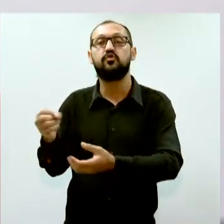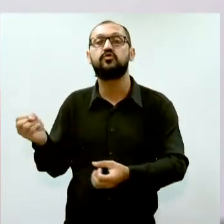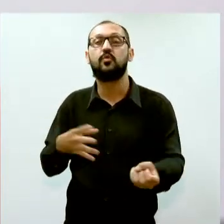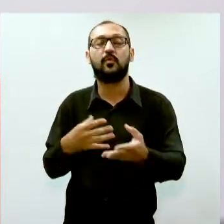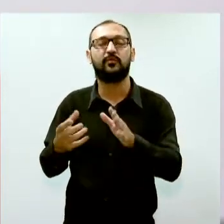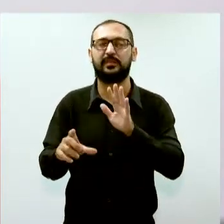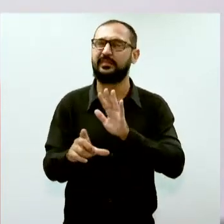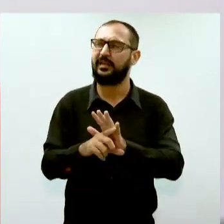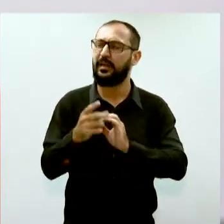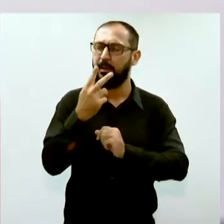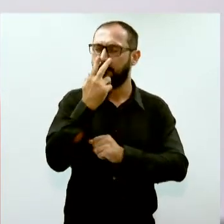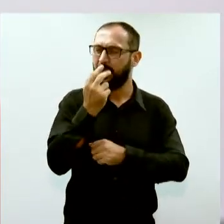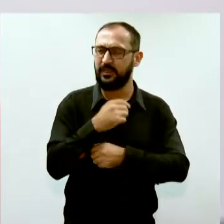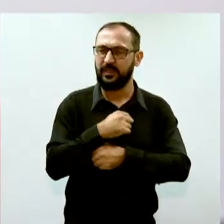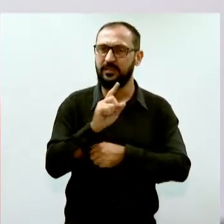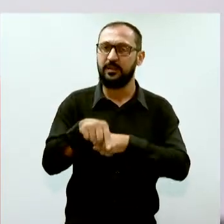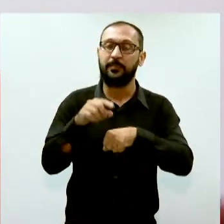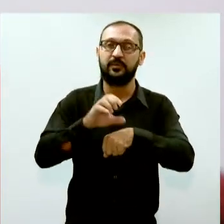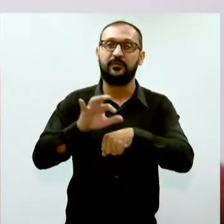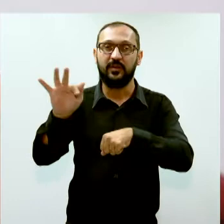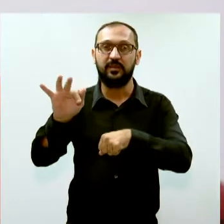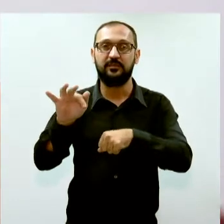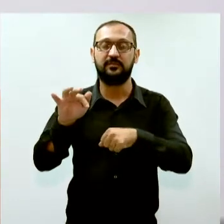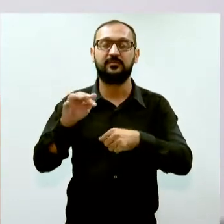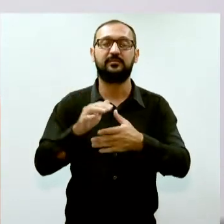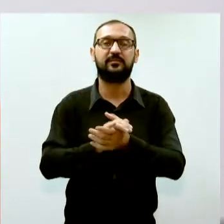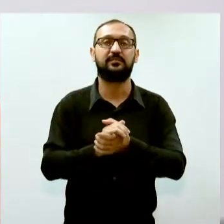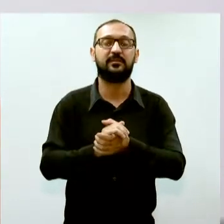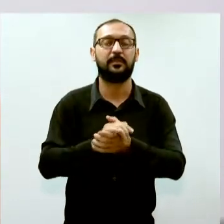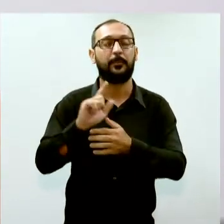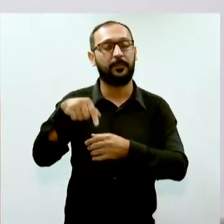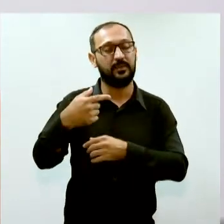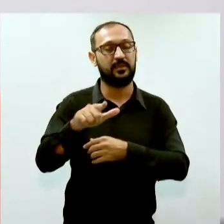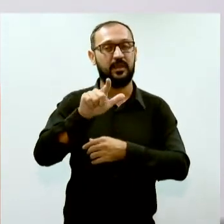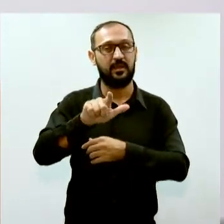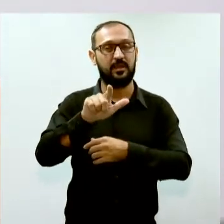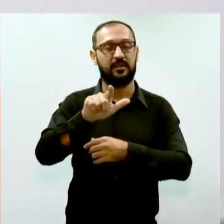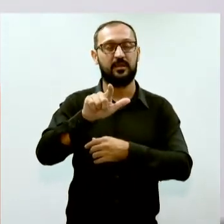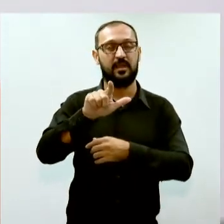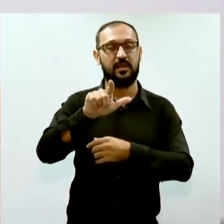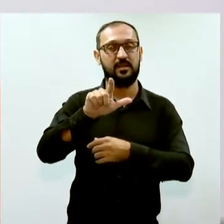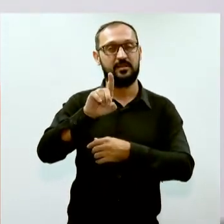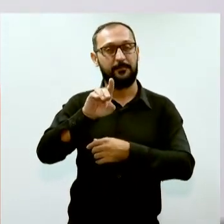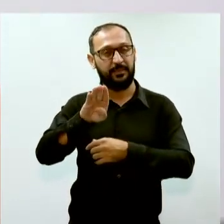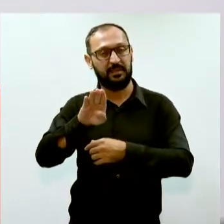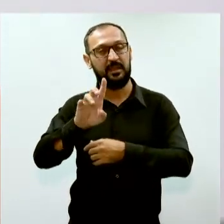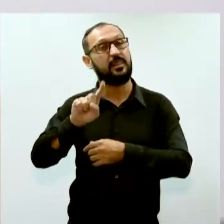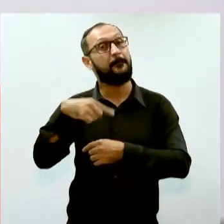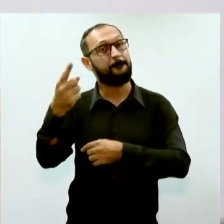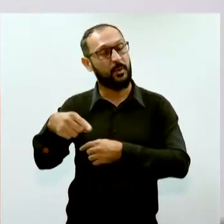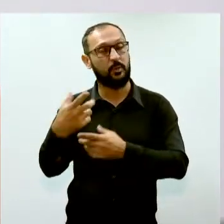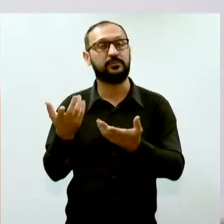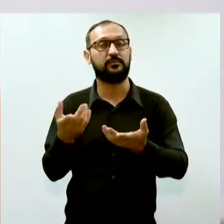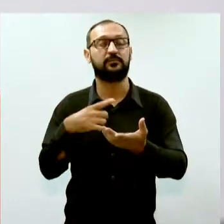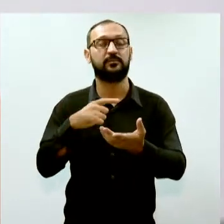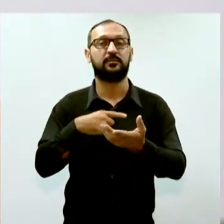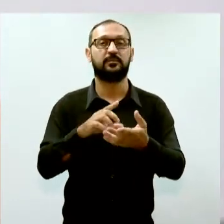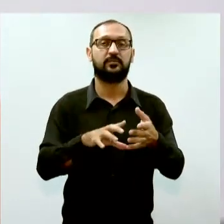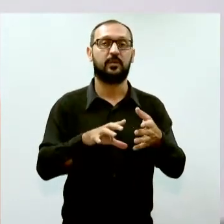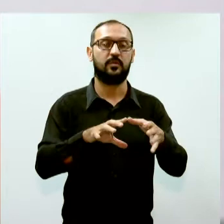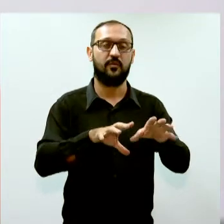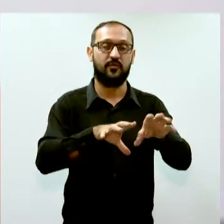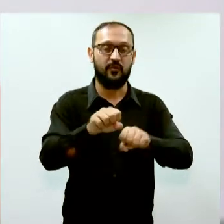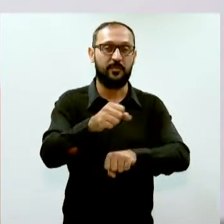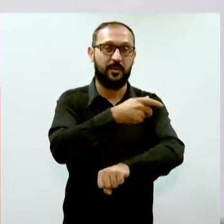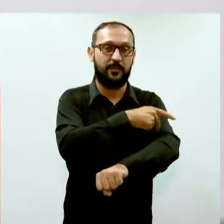lei de pós-constituição, da lei de 93, 94, 96, né? Então, quando eu terminei o curso de